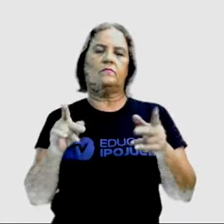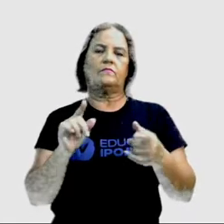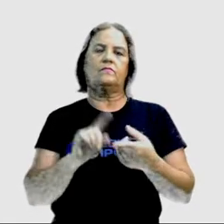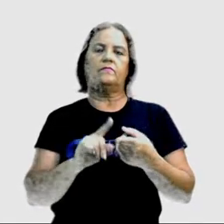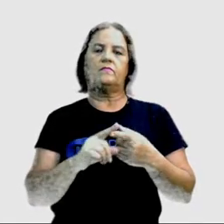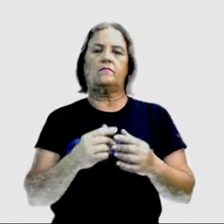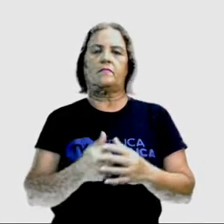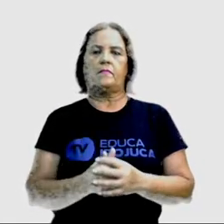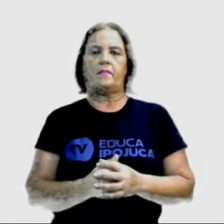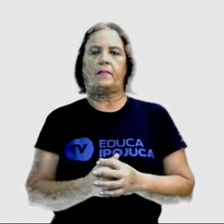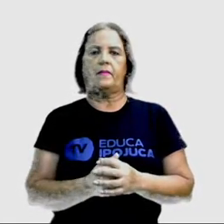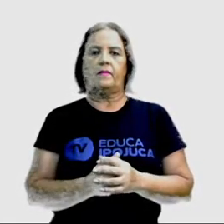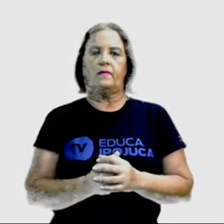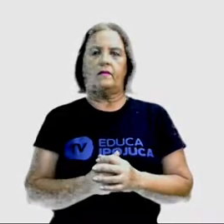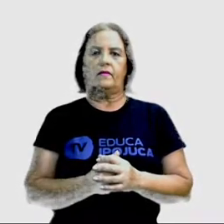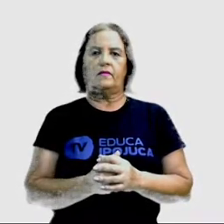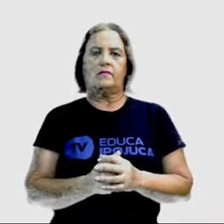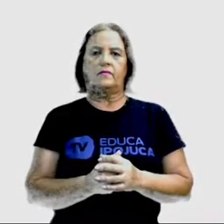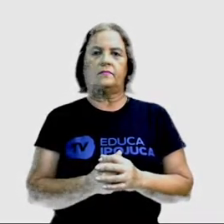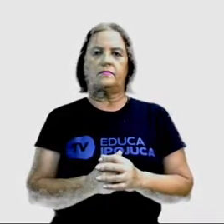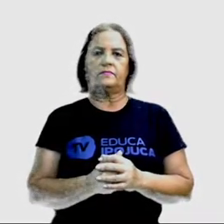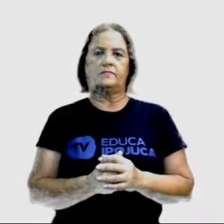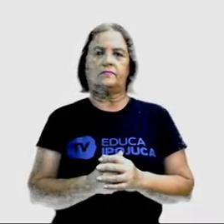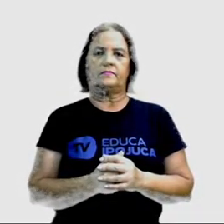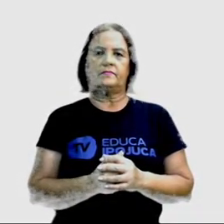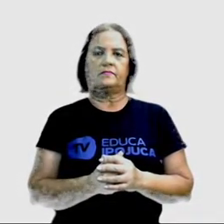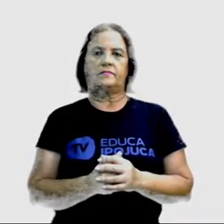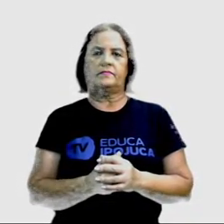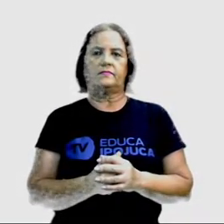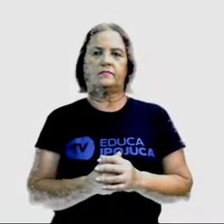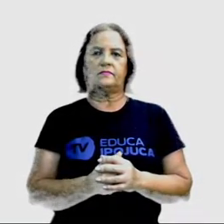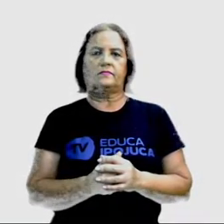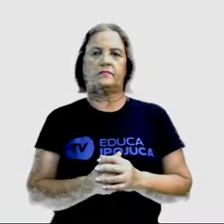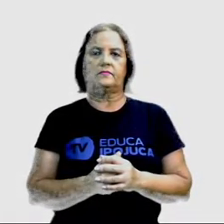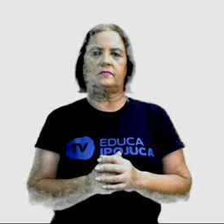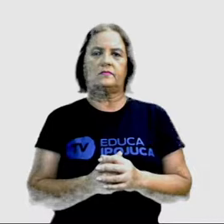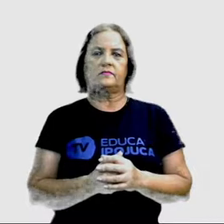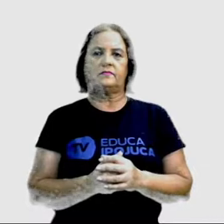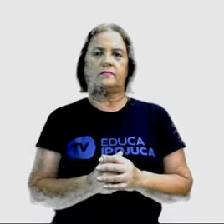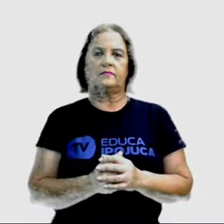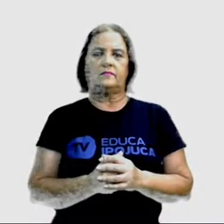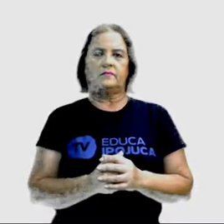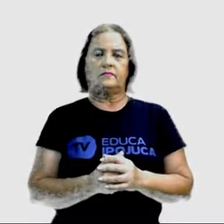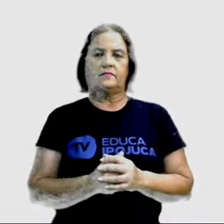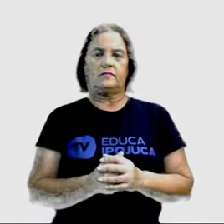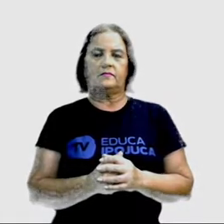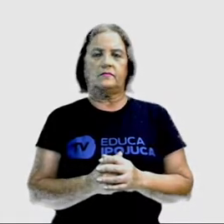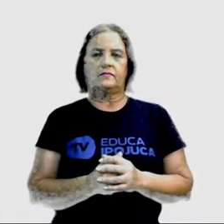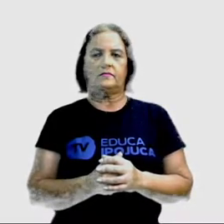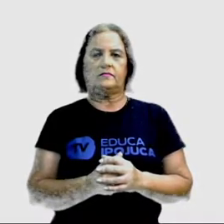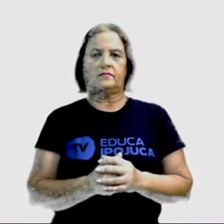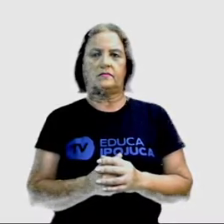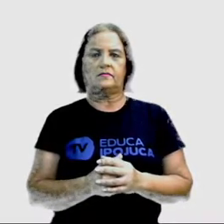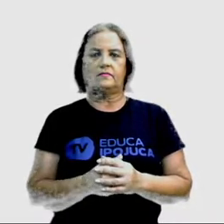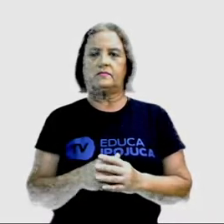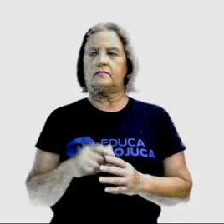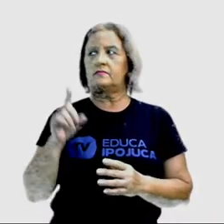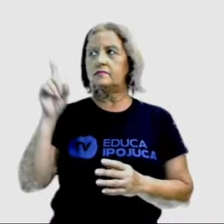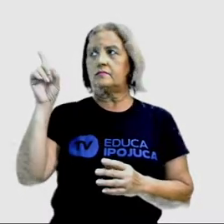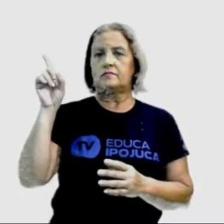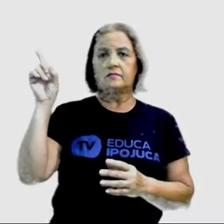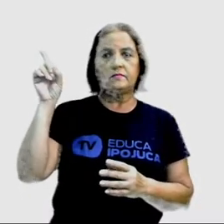duae work do you work that he would be the best